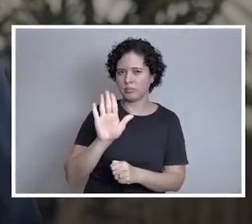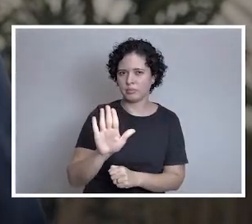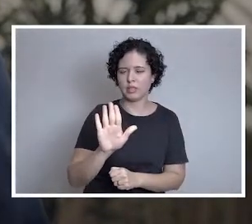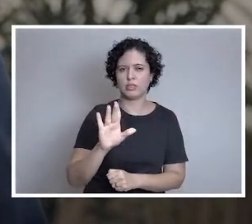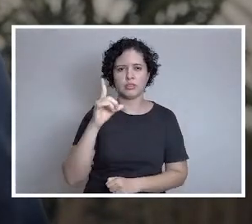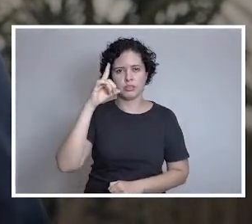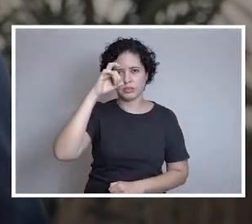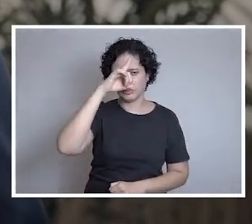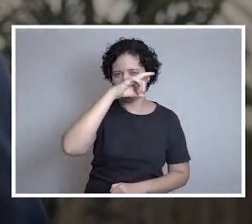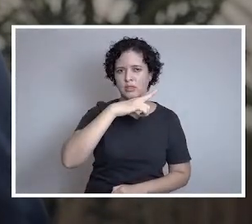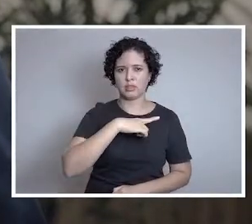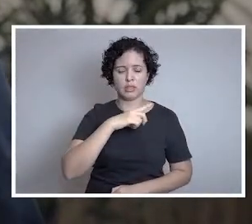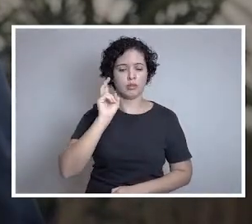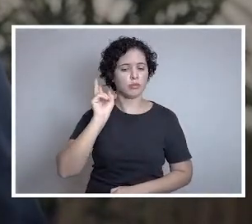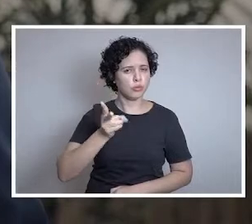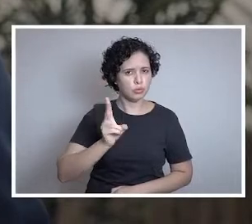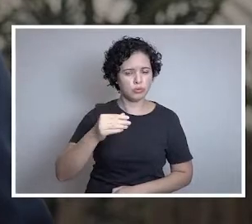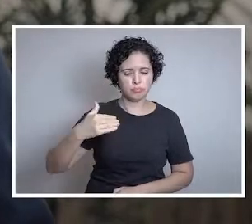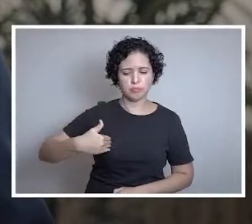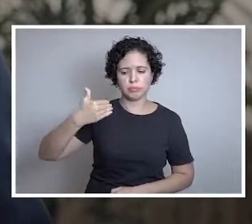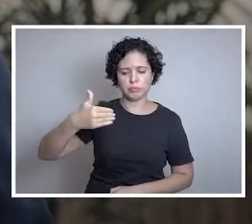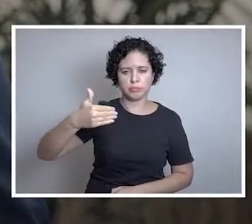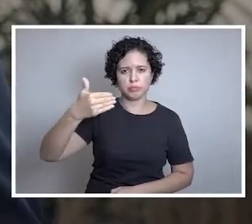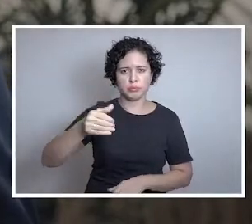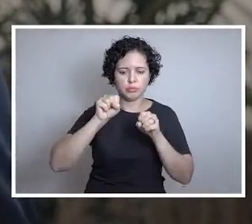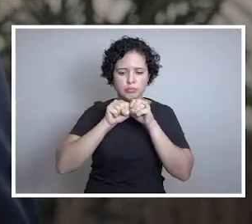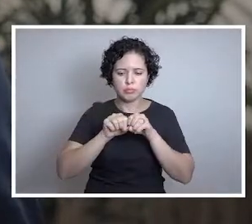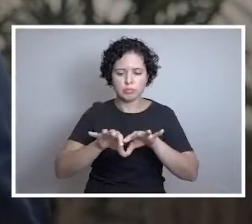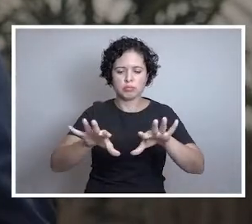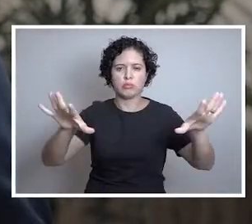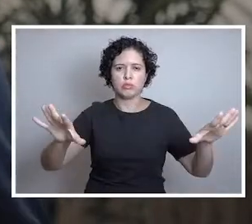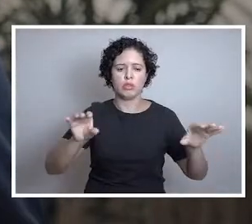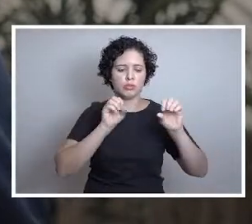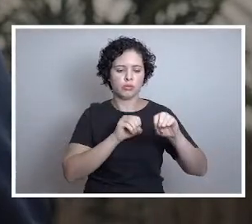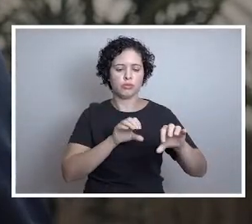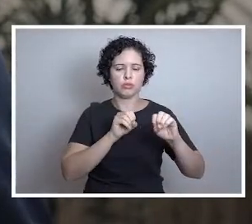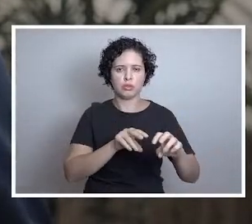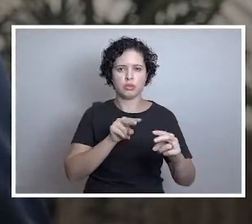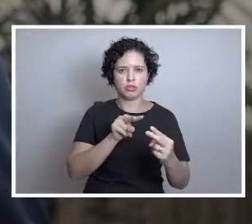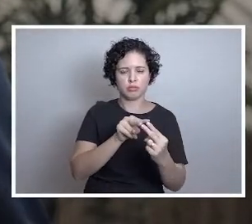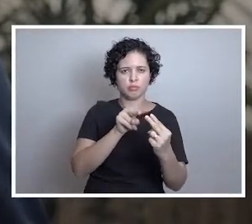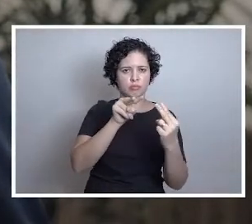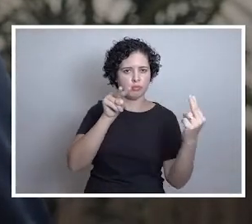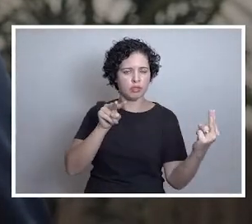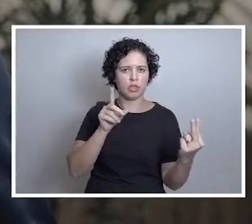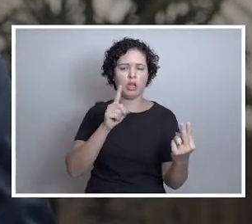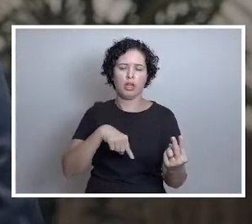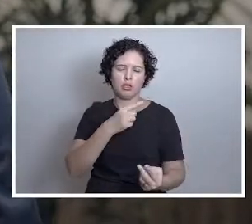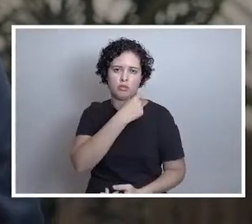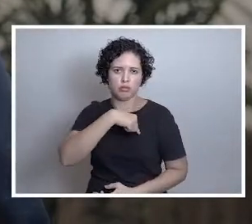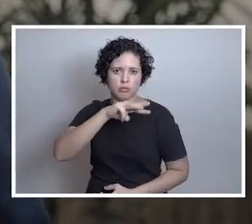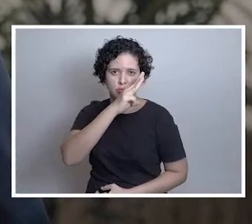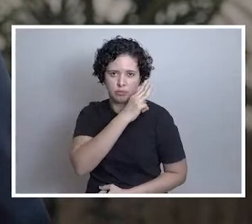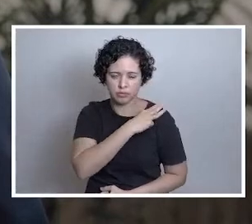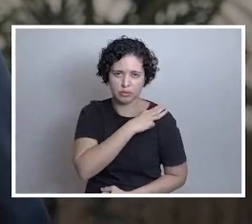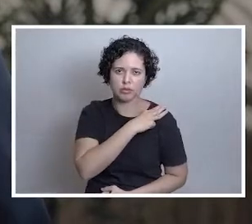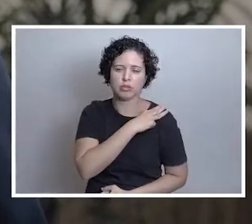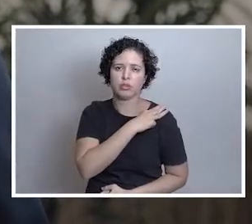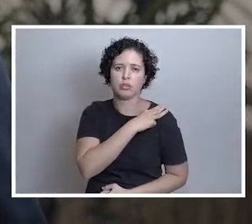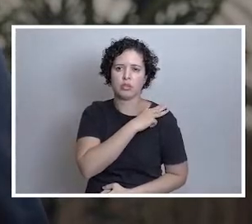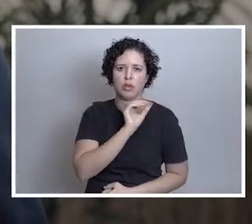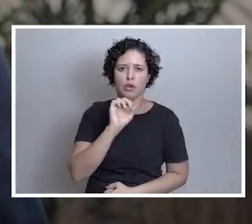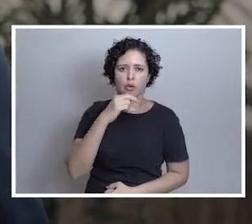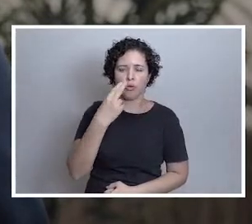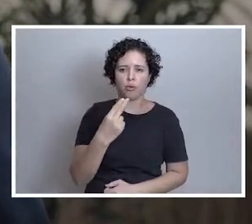o desafio que temos de continuar com a expansão do ensino, seja de formação de nível médio, seja pela formação